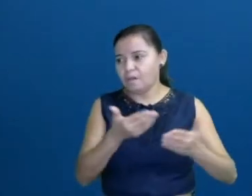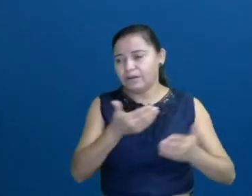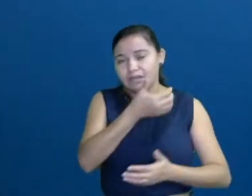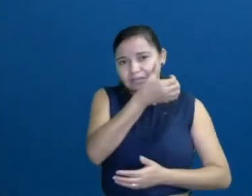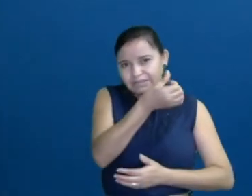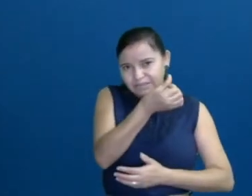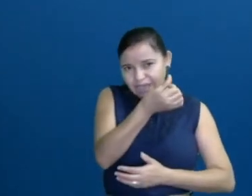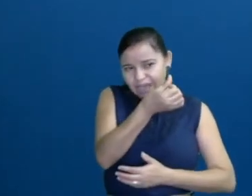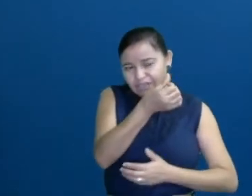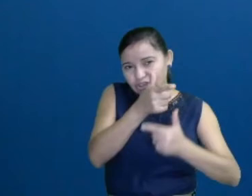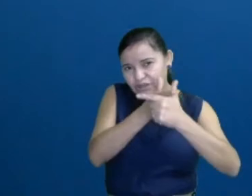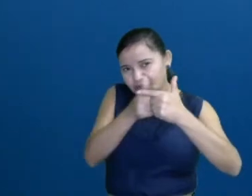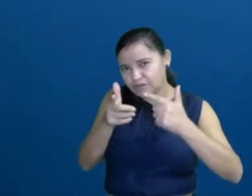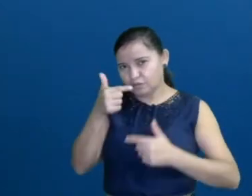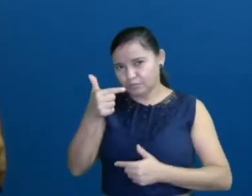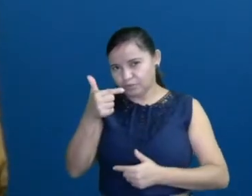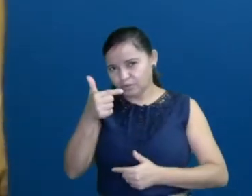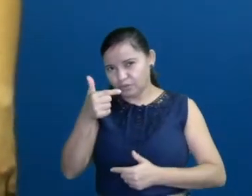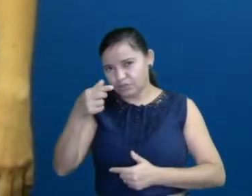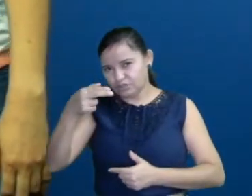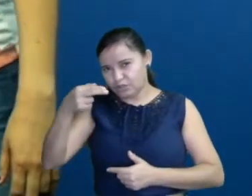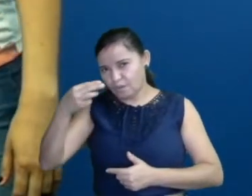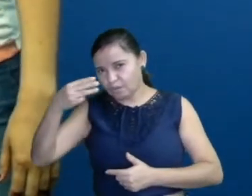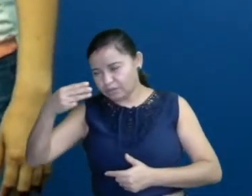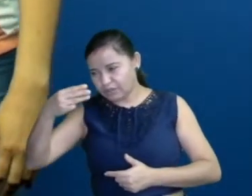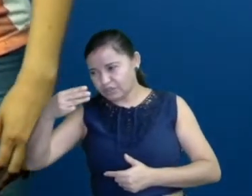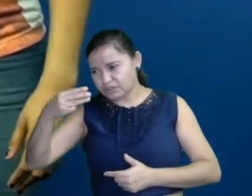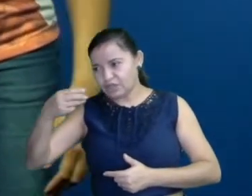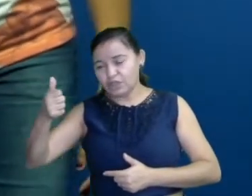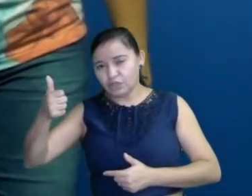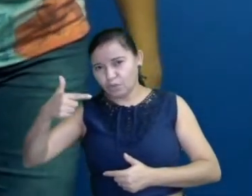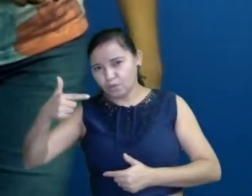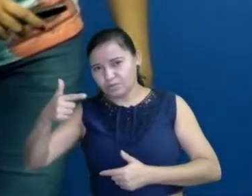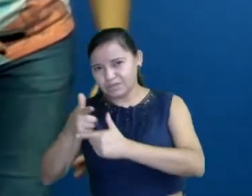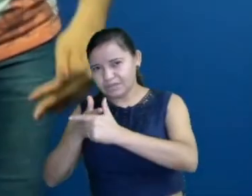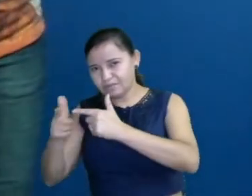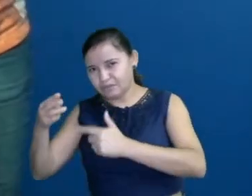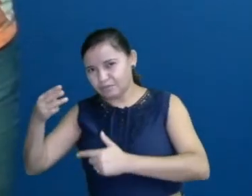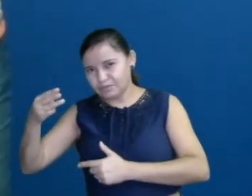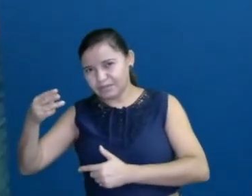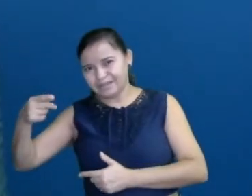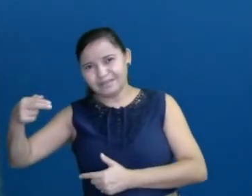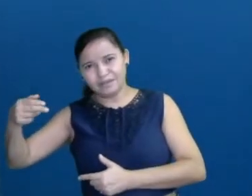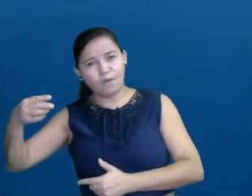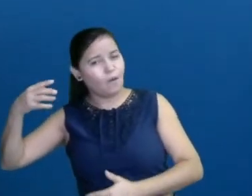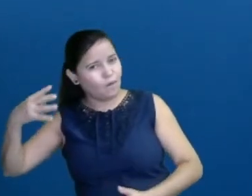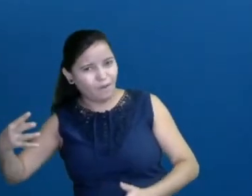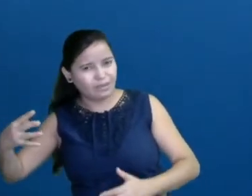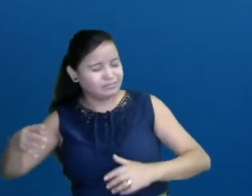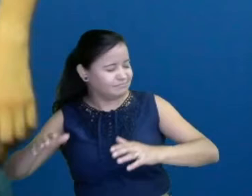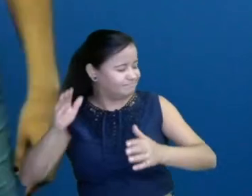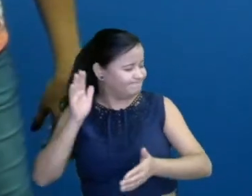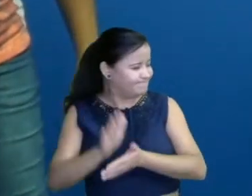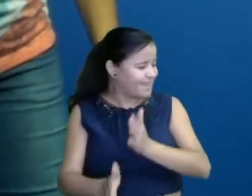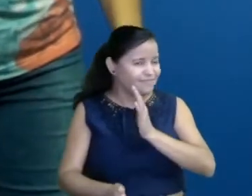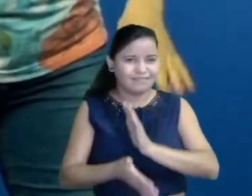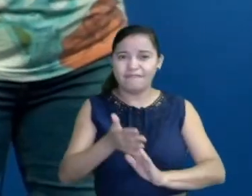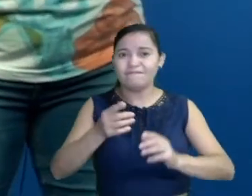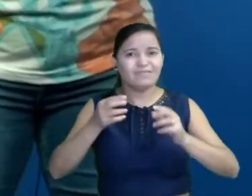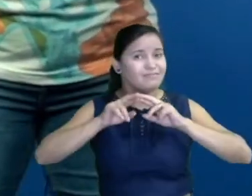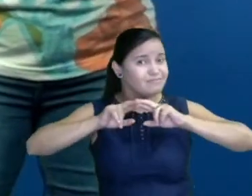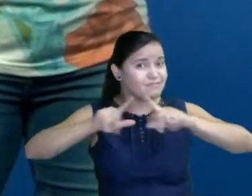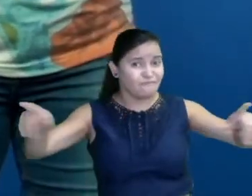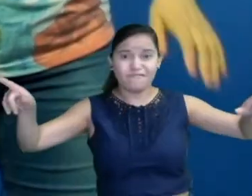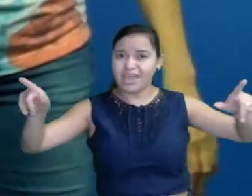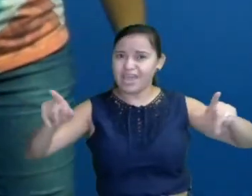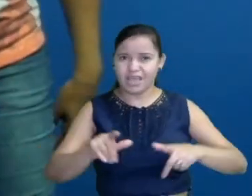/ 2 vamos dar quanto três 12 / 3 = 4 totalmente diferente